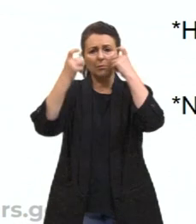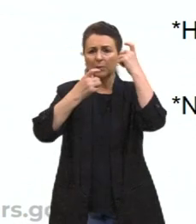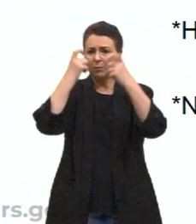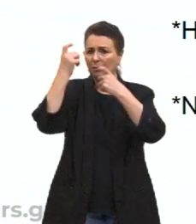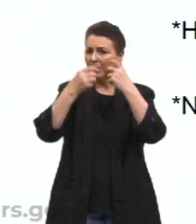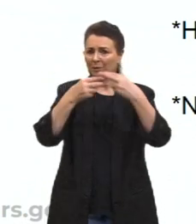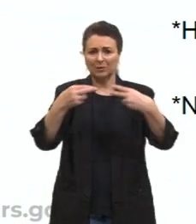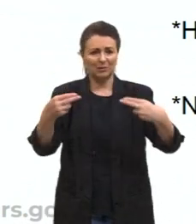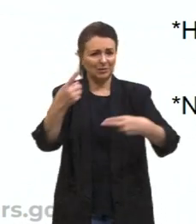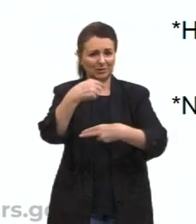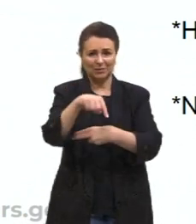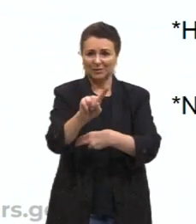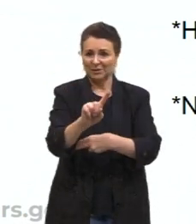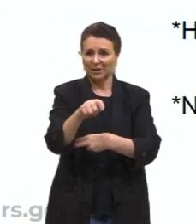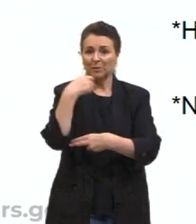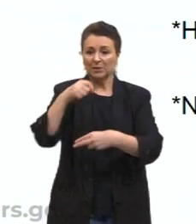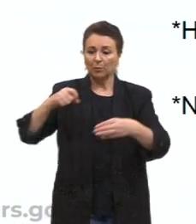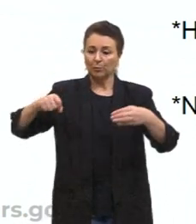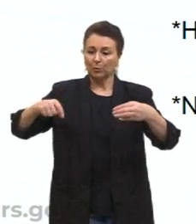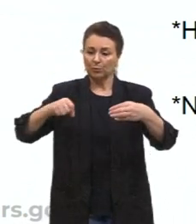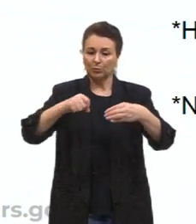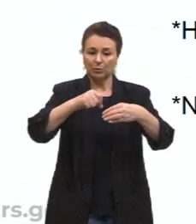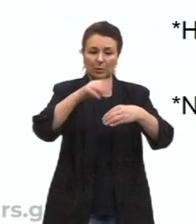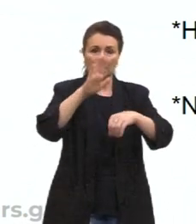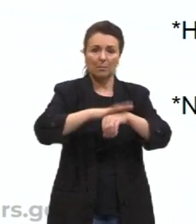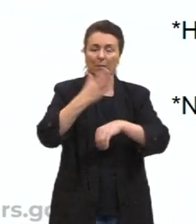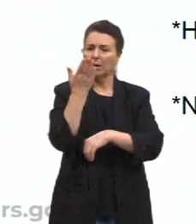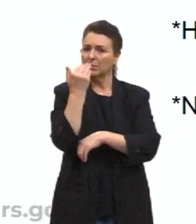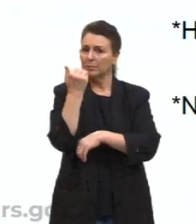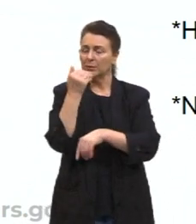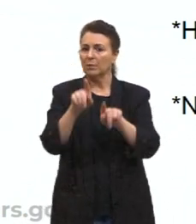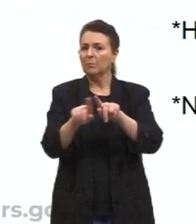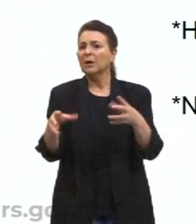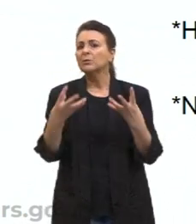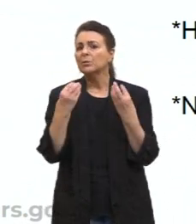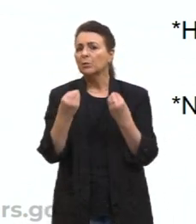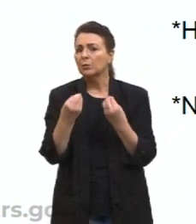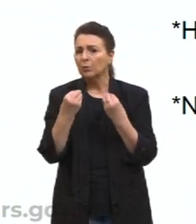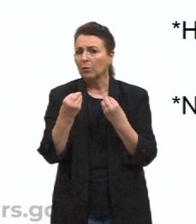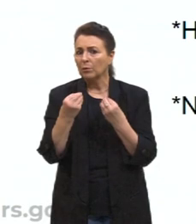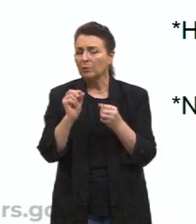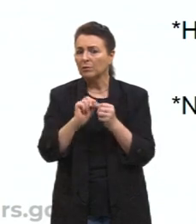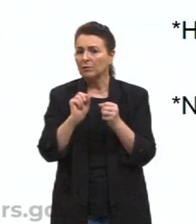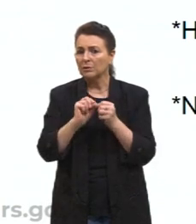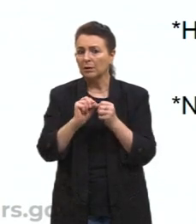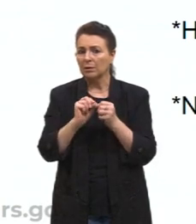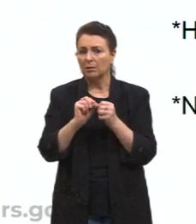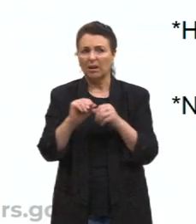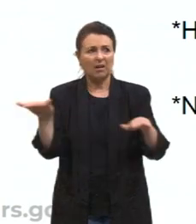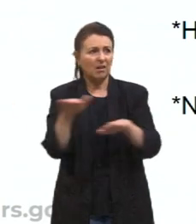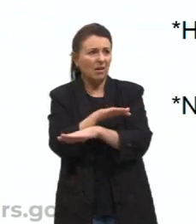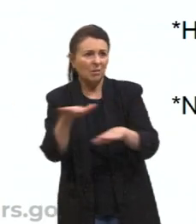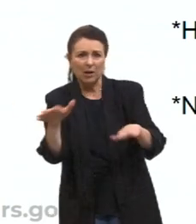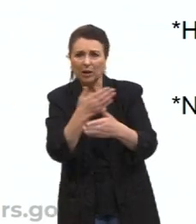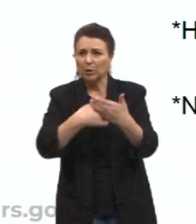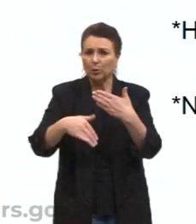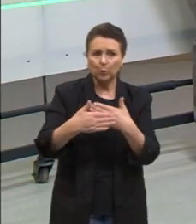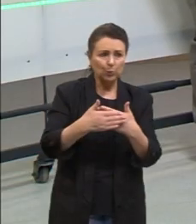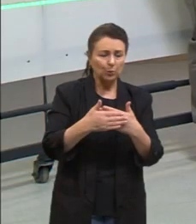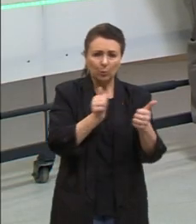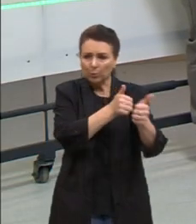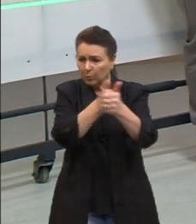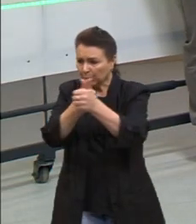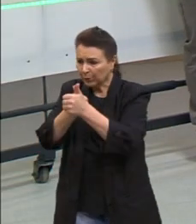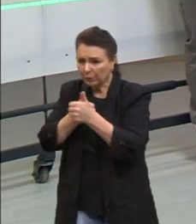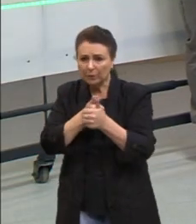nós precisamos produzir mais alimento Ok mas de que forma é produzido esse elemento destruindo tudo ao nosso redor então